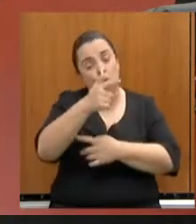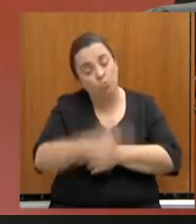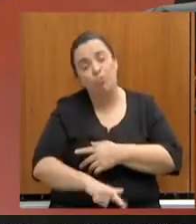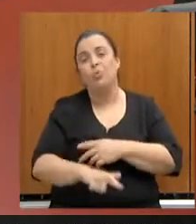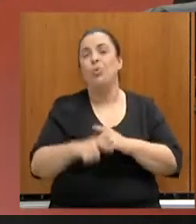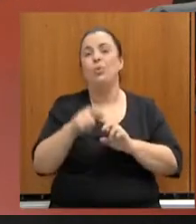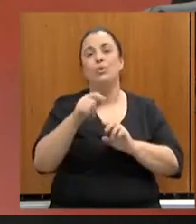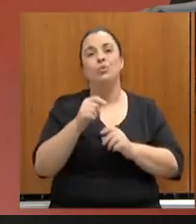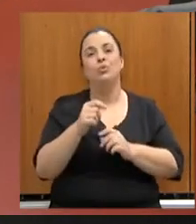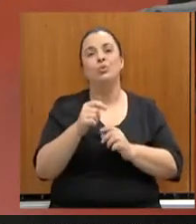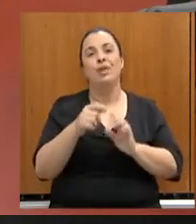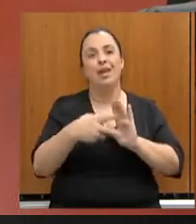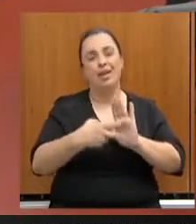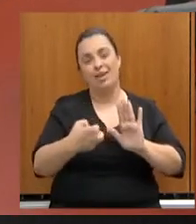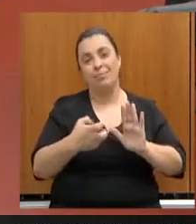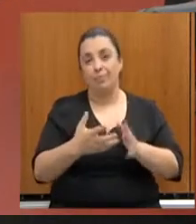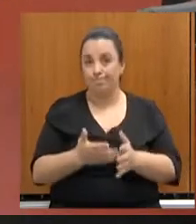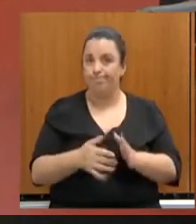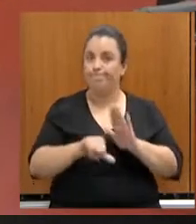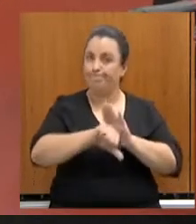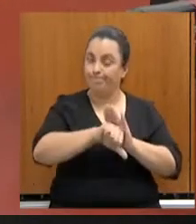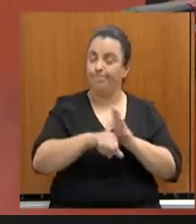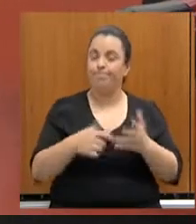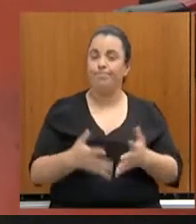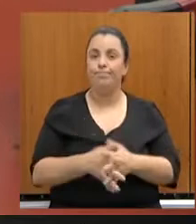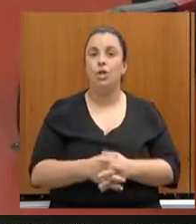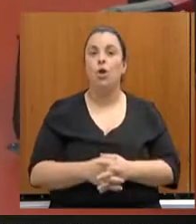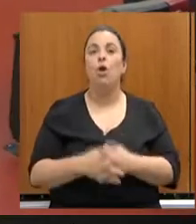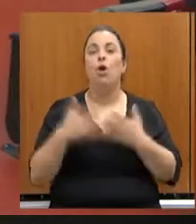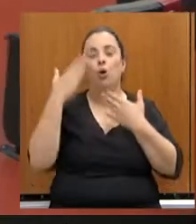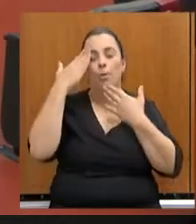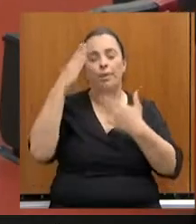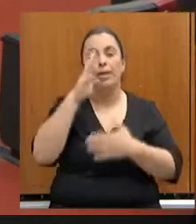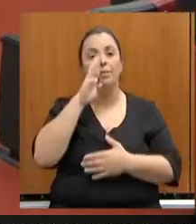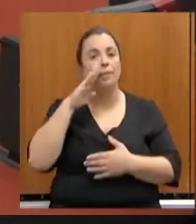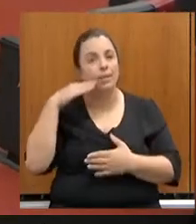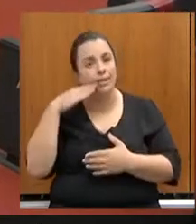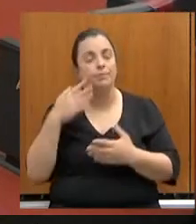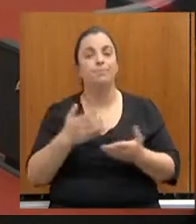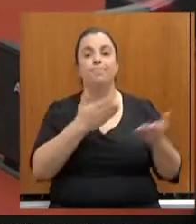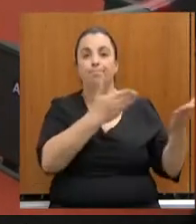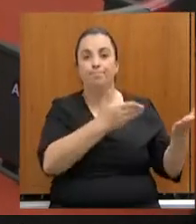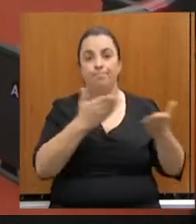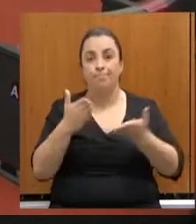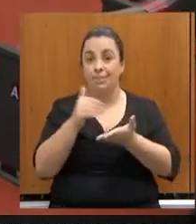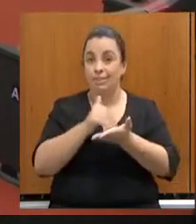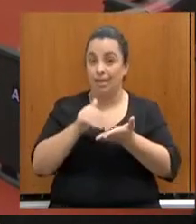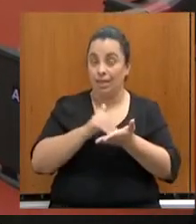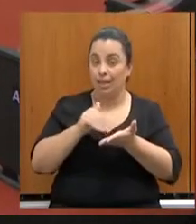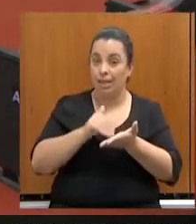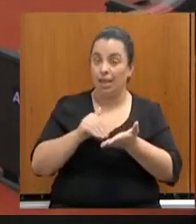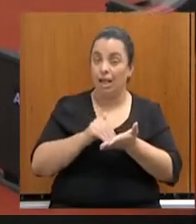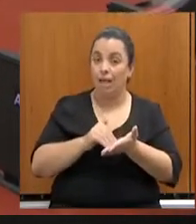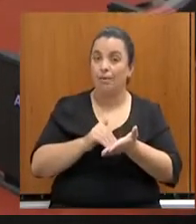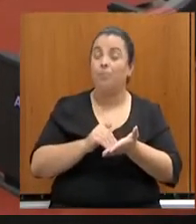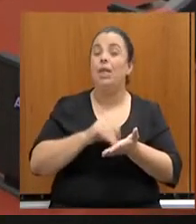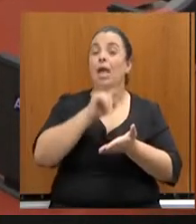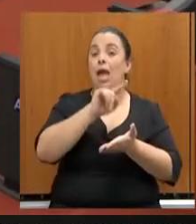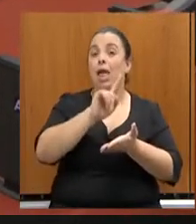eu tava Beatriz Cerqueira eu passo as palavras agora secretária Marília logo após a